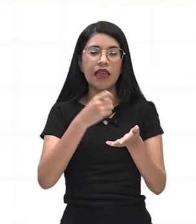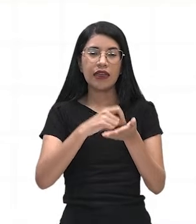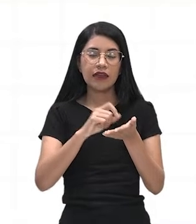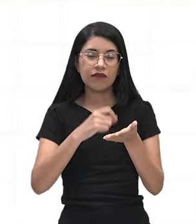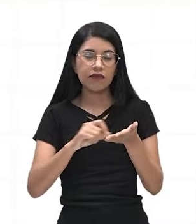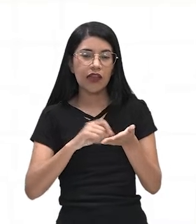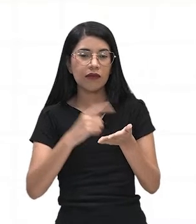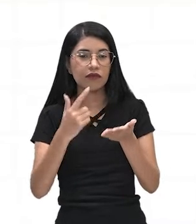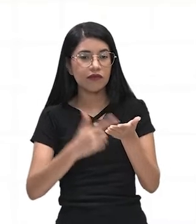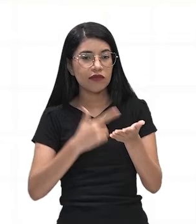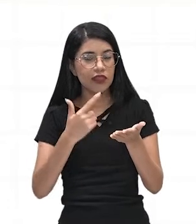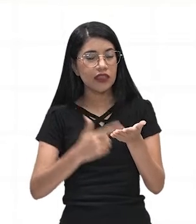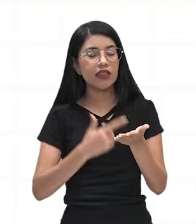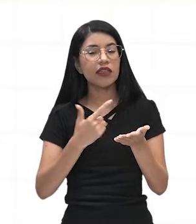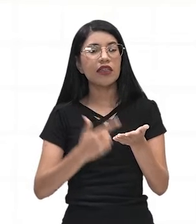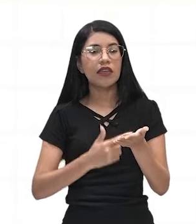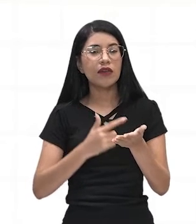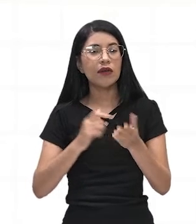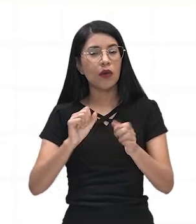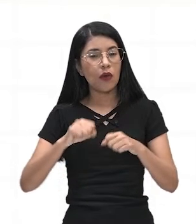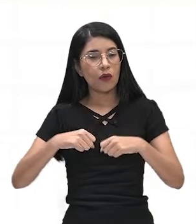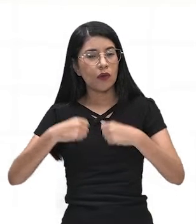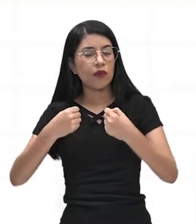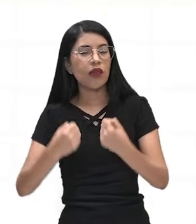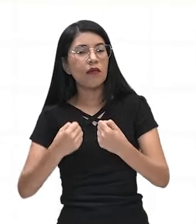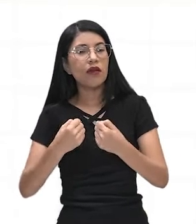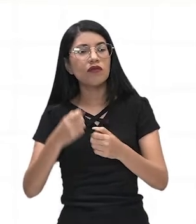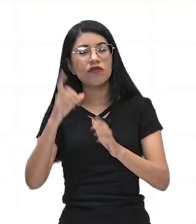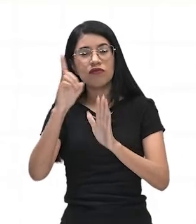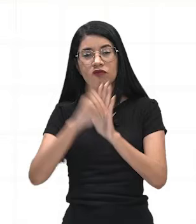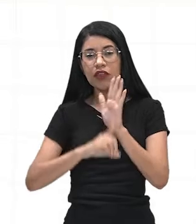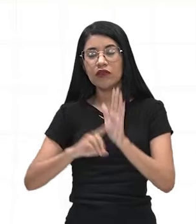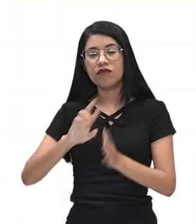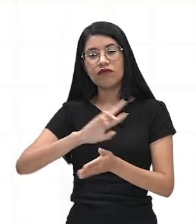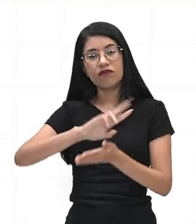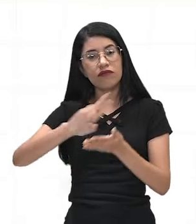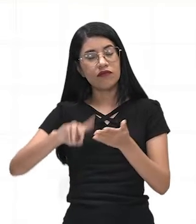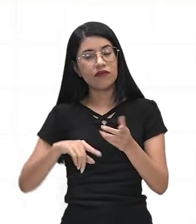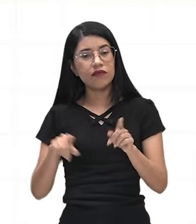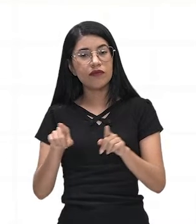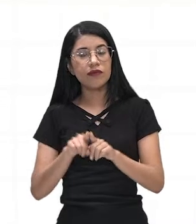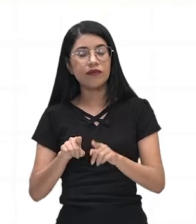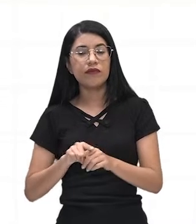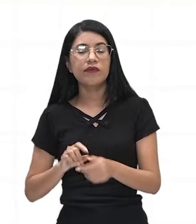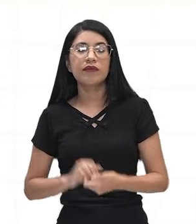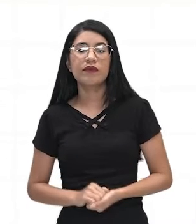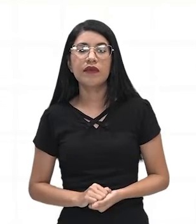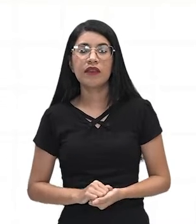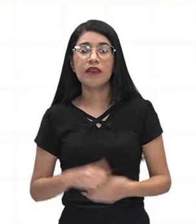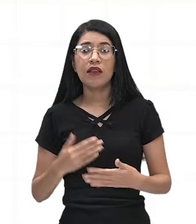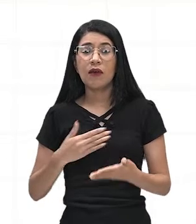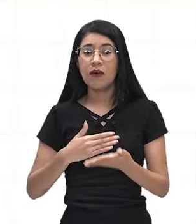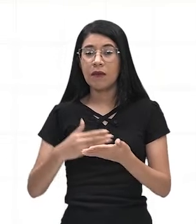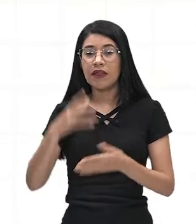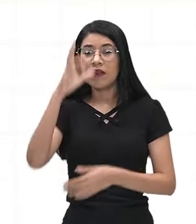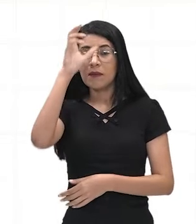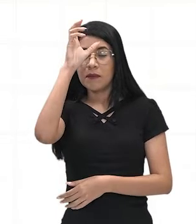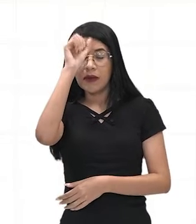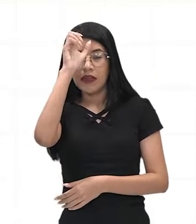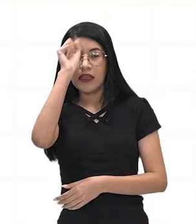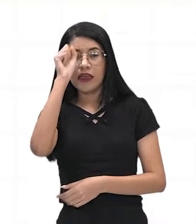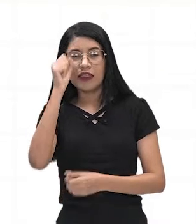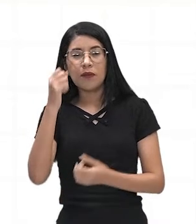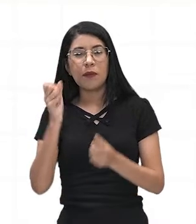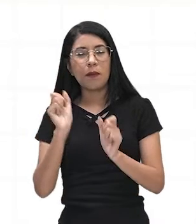legais, lutaram por direitos e muito mais. E ao aprender sobre essas coisas, nós podemos nos